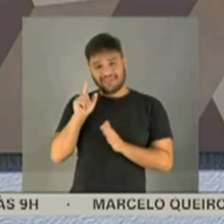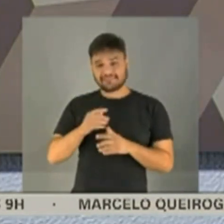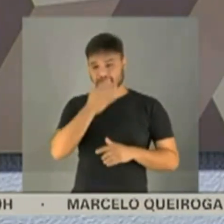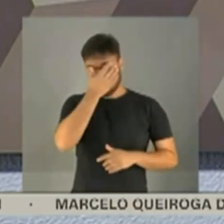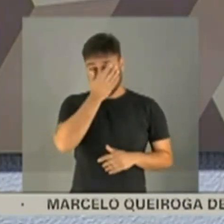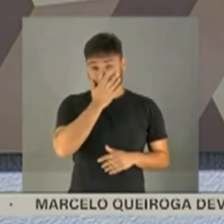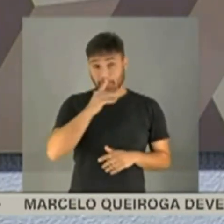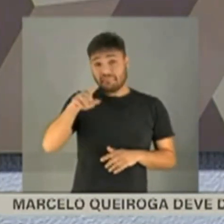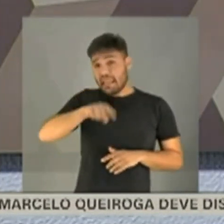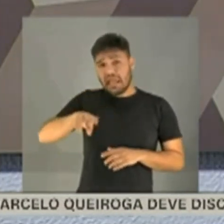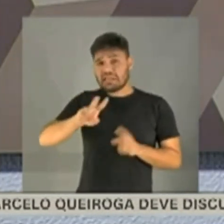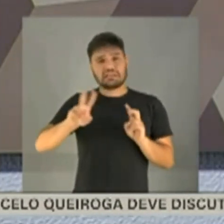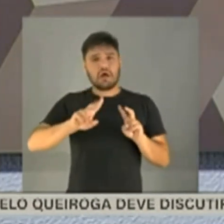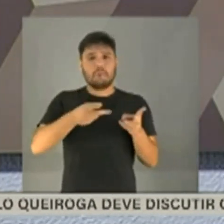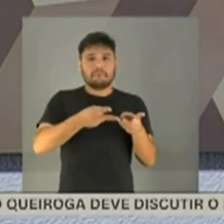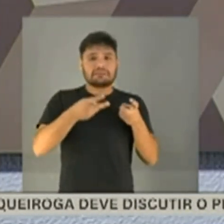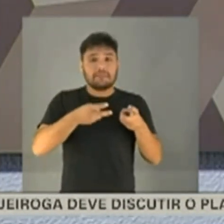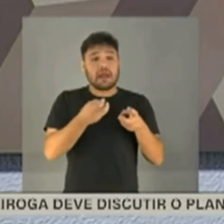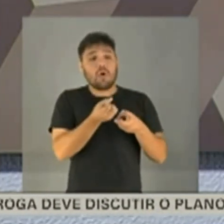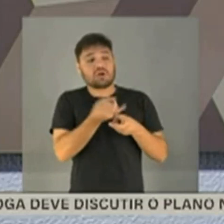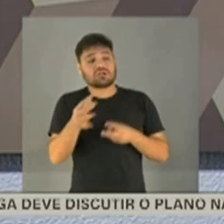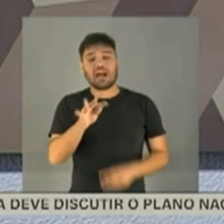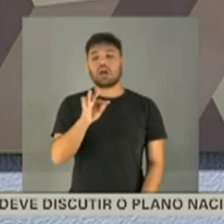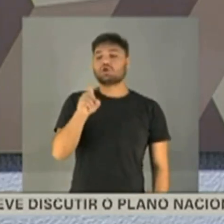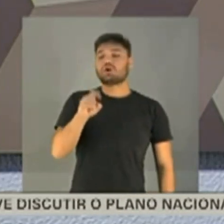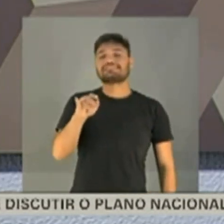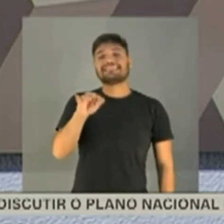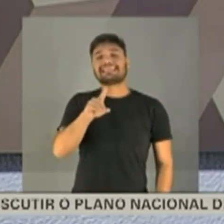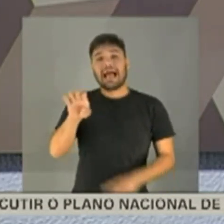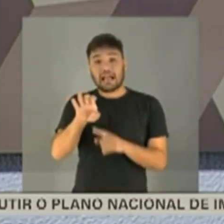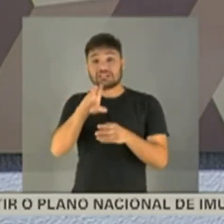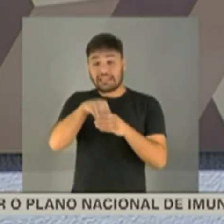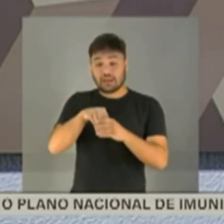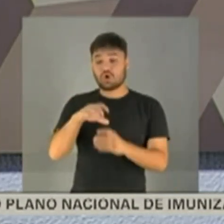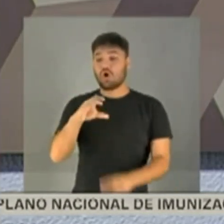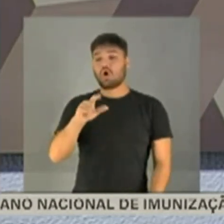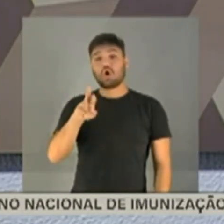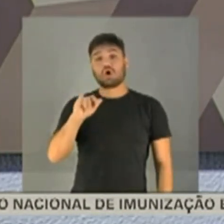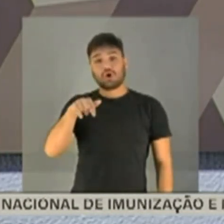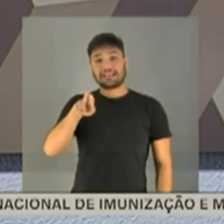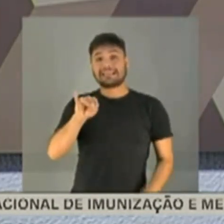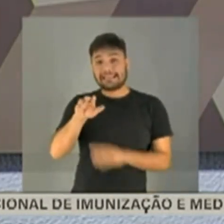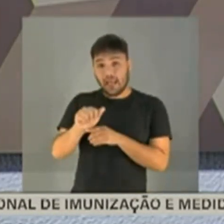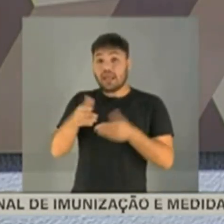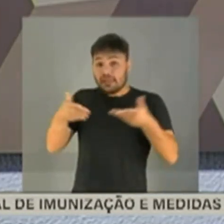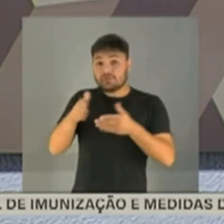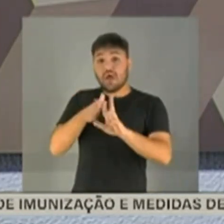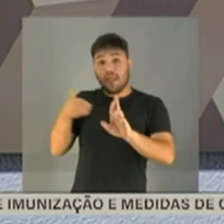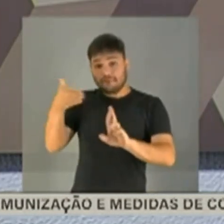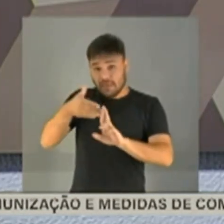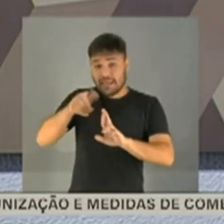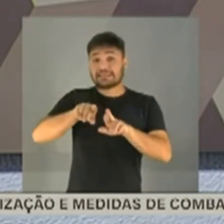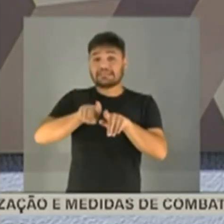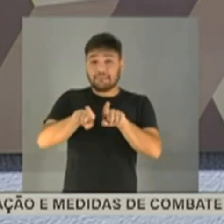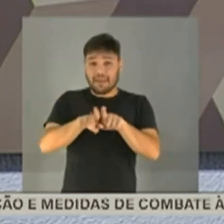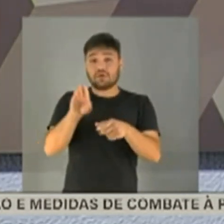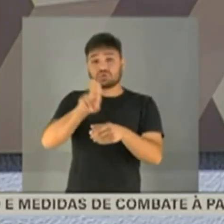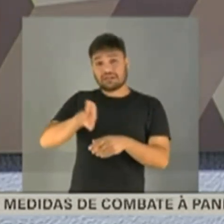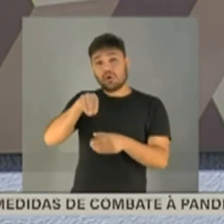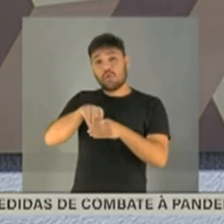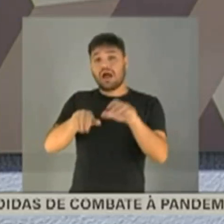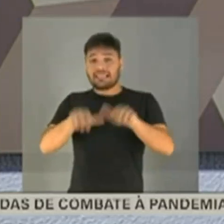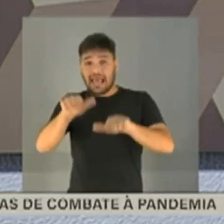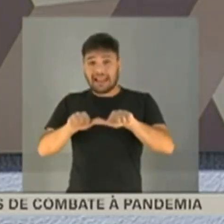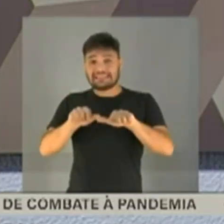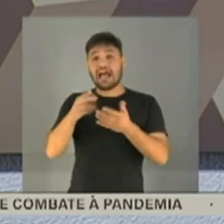inicial. Eles não observaram o nível de toxicidade da cloroquina. E isso tem sido usado como referência até hoje, inclusive em meta-análises, como da revista